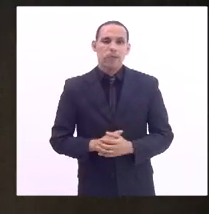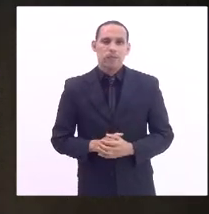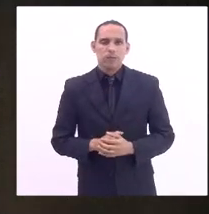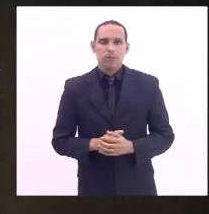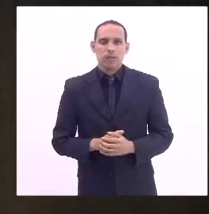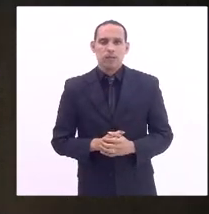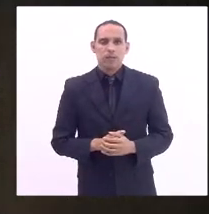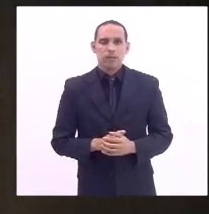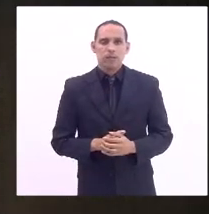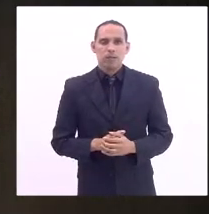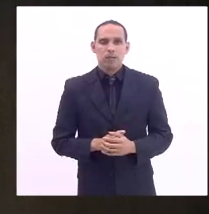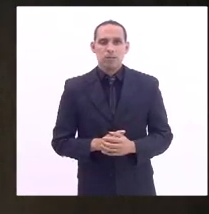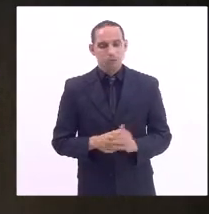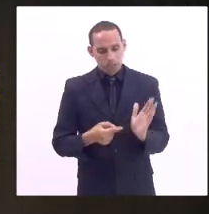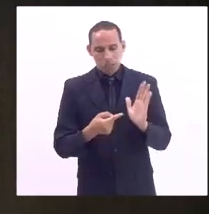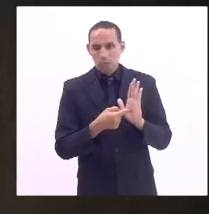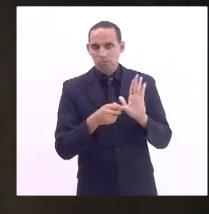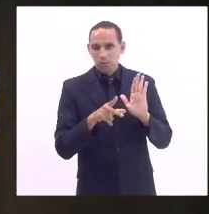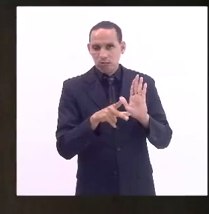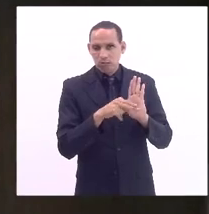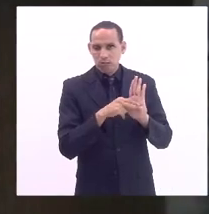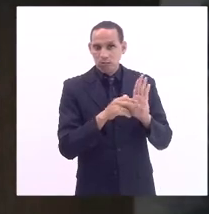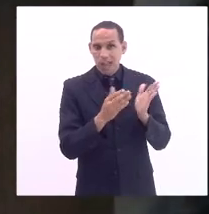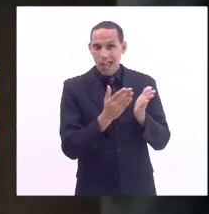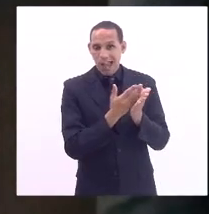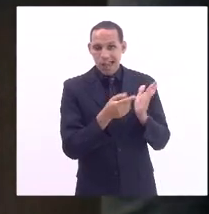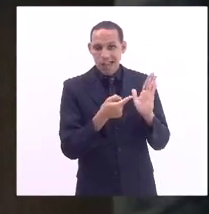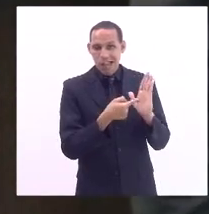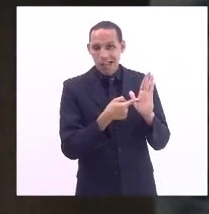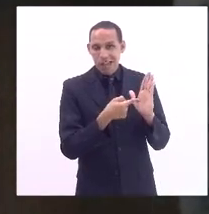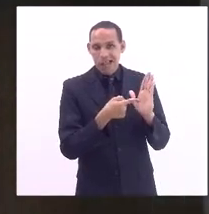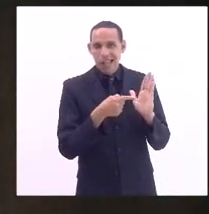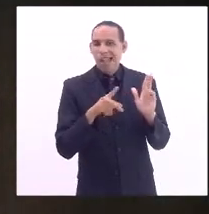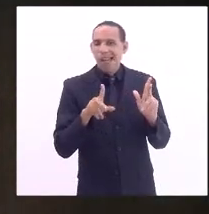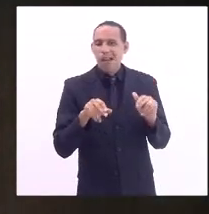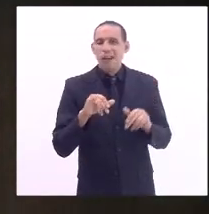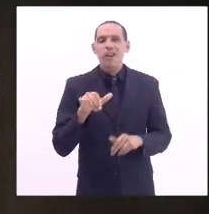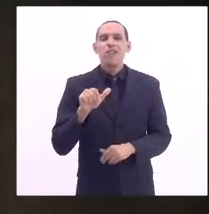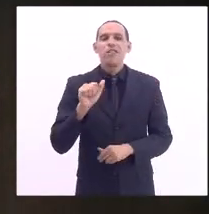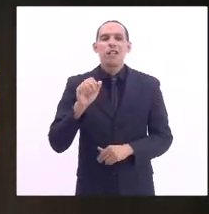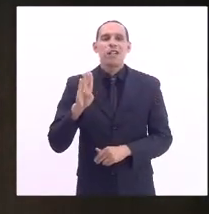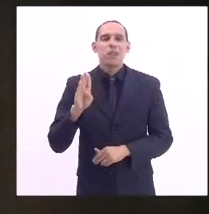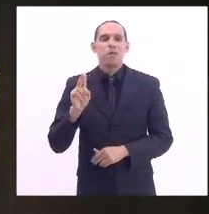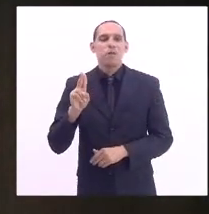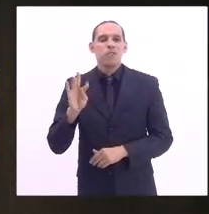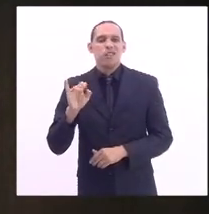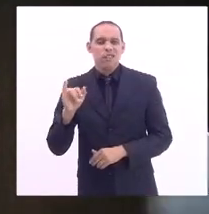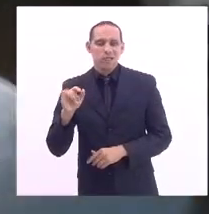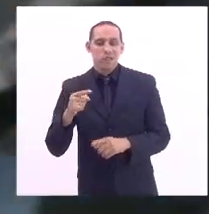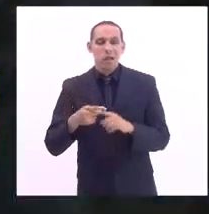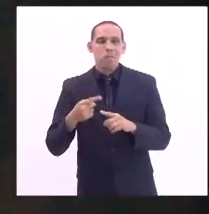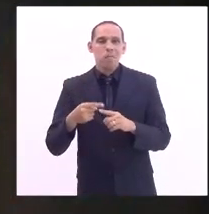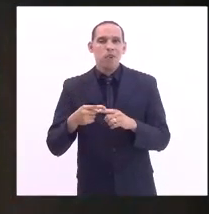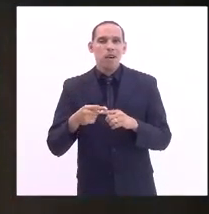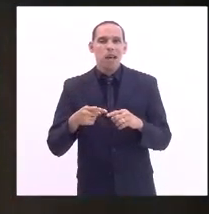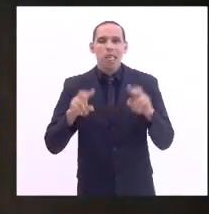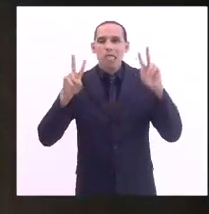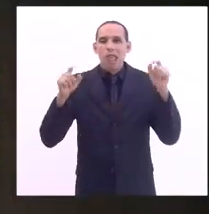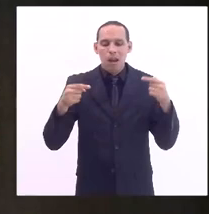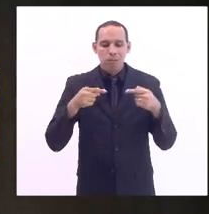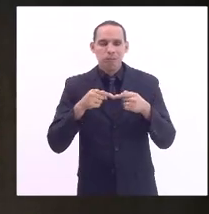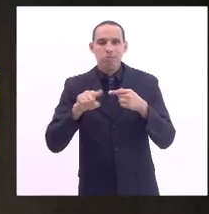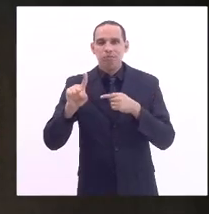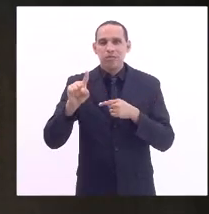e algumas delas são verdadeiros jabutis, porque não tratam do tema.